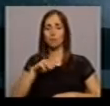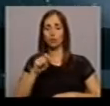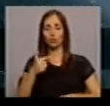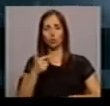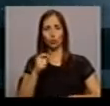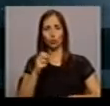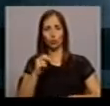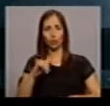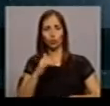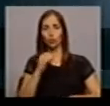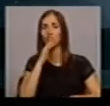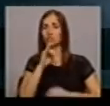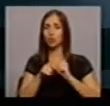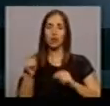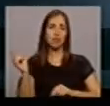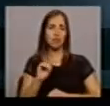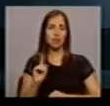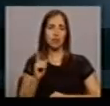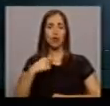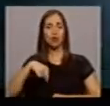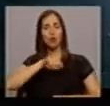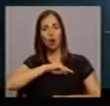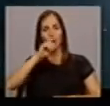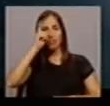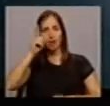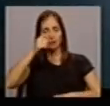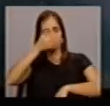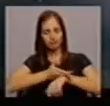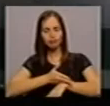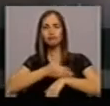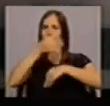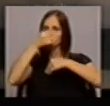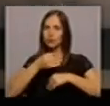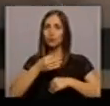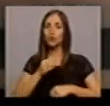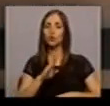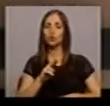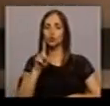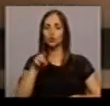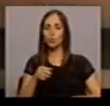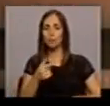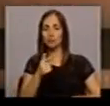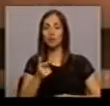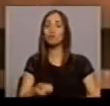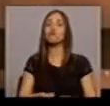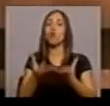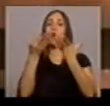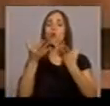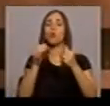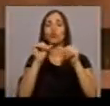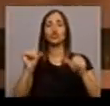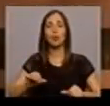nós temos aqui uma datação que é rigorosa. Júpiter nasceu quando o Sistema Solar tinha apenas 1 milhão de anos. E